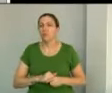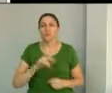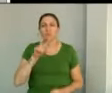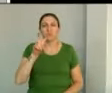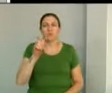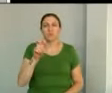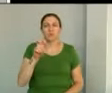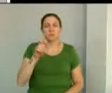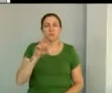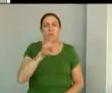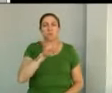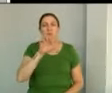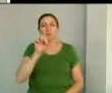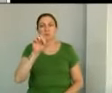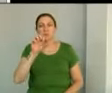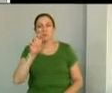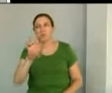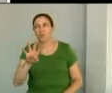25,